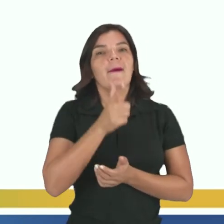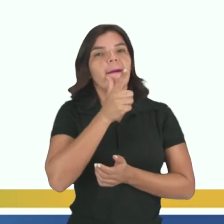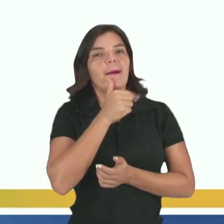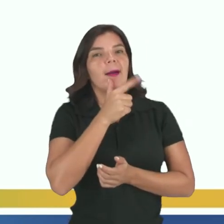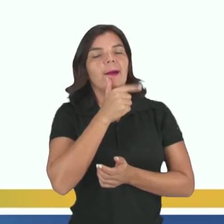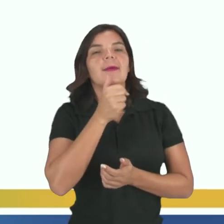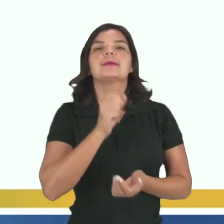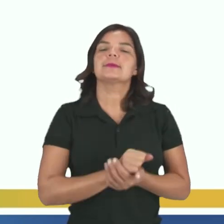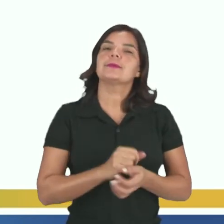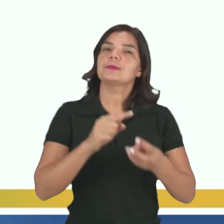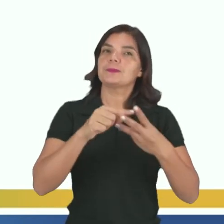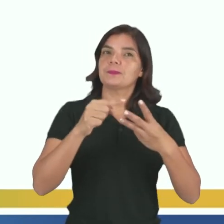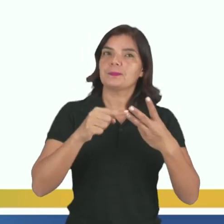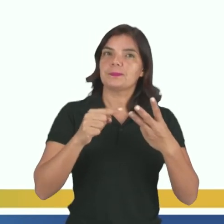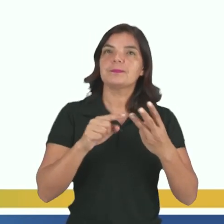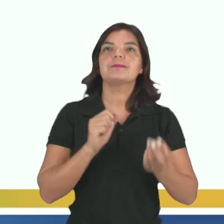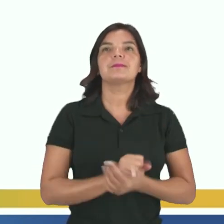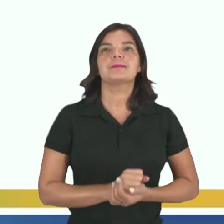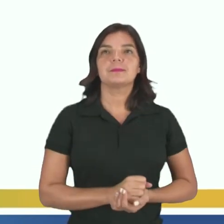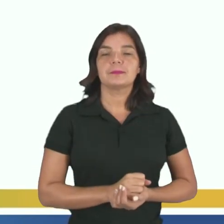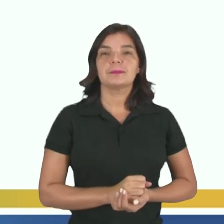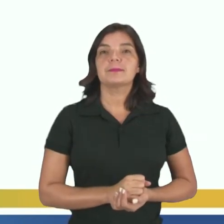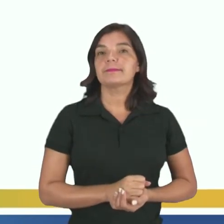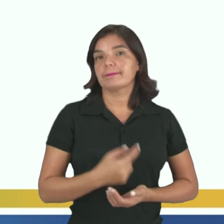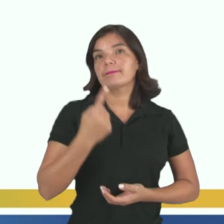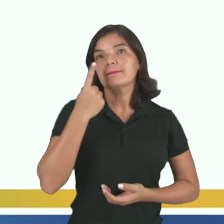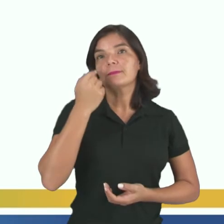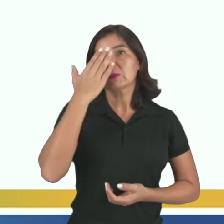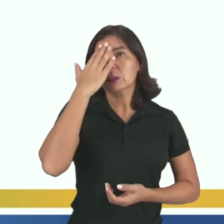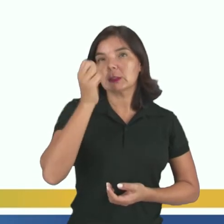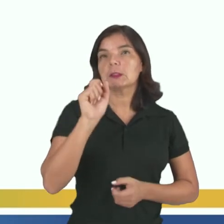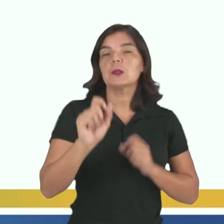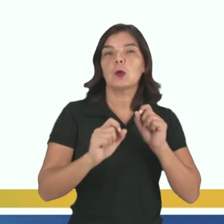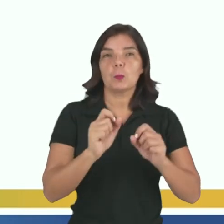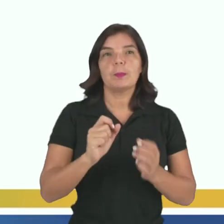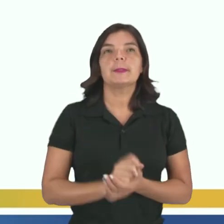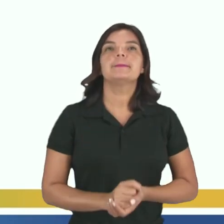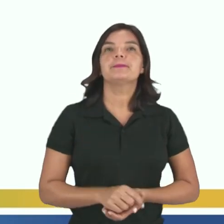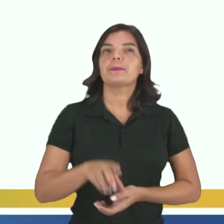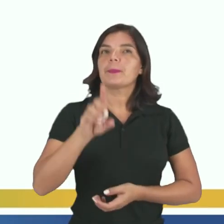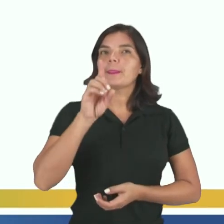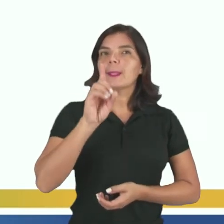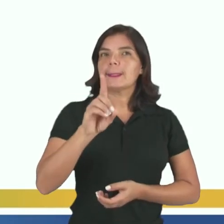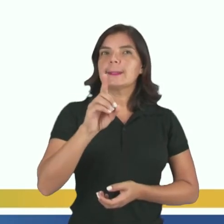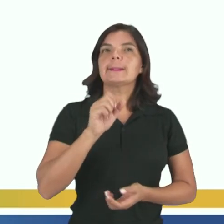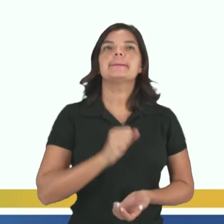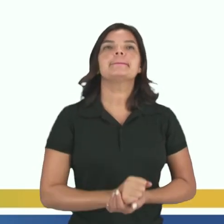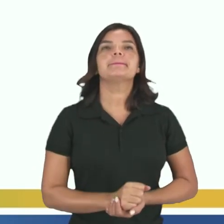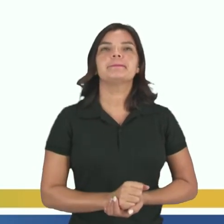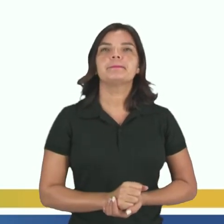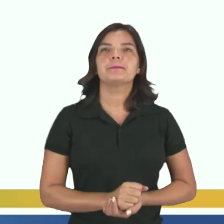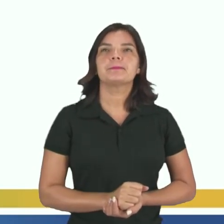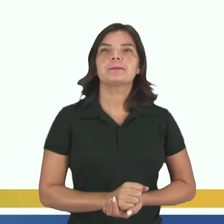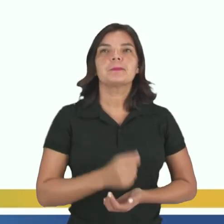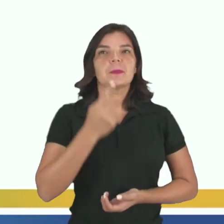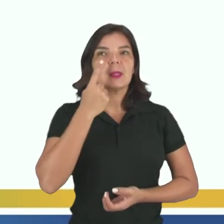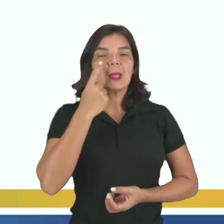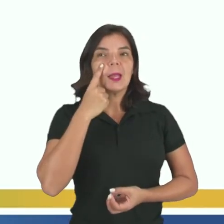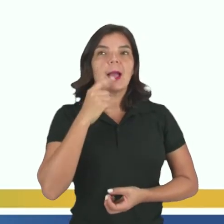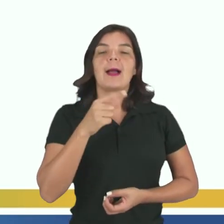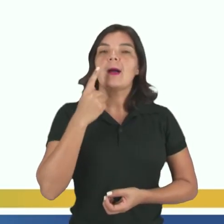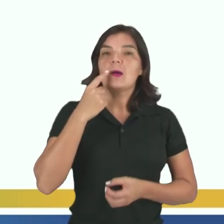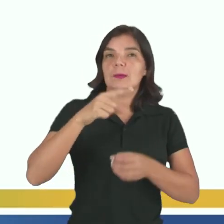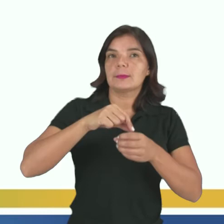também a água, então vai ser 3 e 3. No caso, a gente já sabe aí que é a letra D. Mas vamos ver a terceira, que fala água